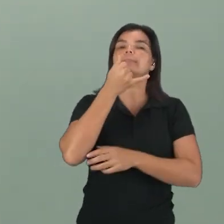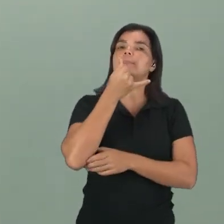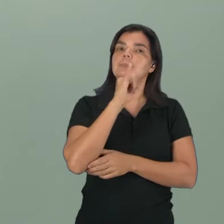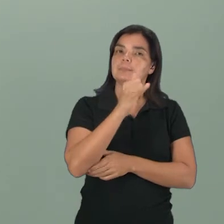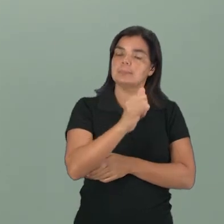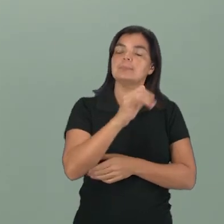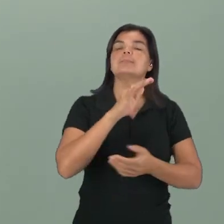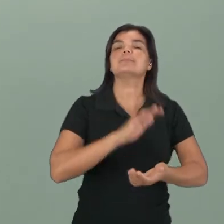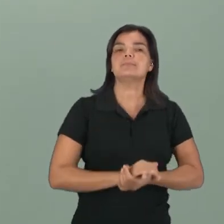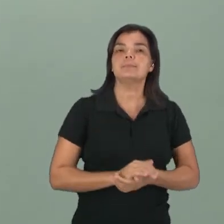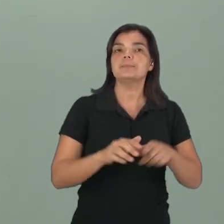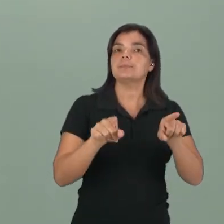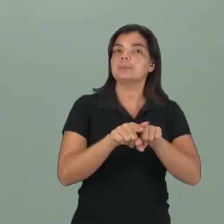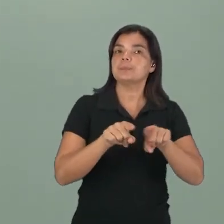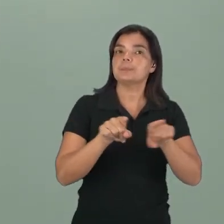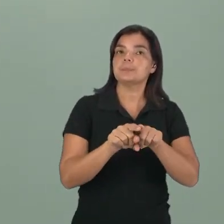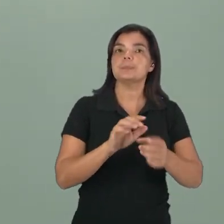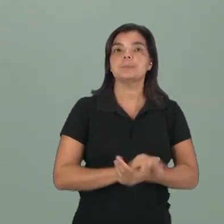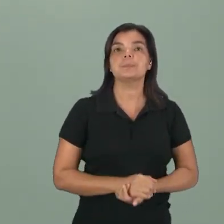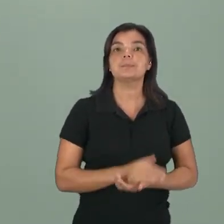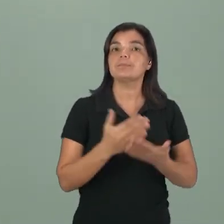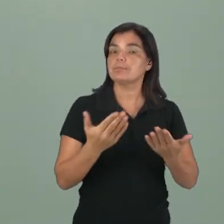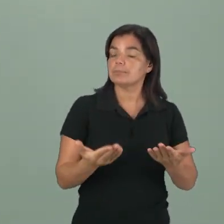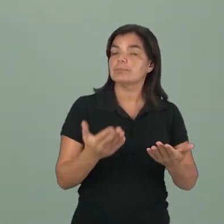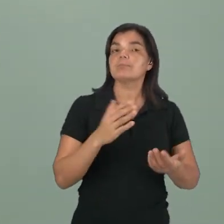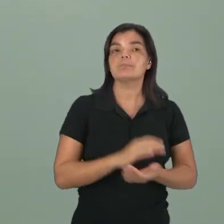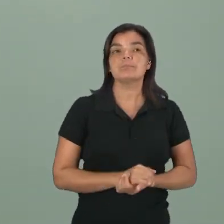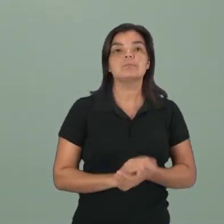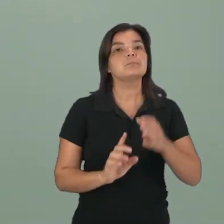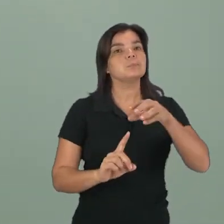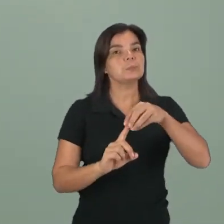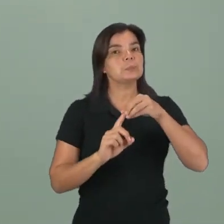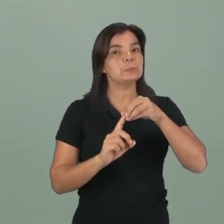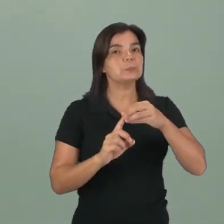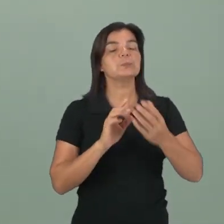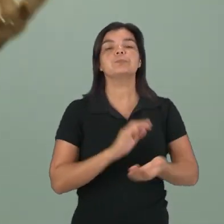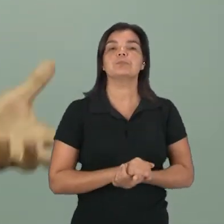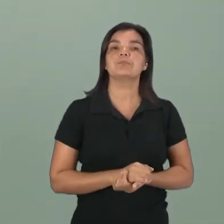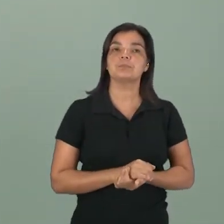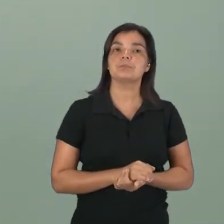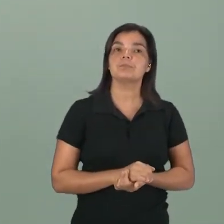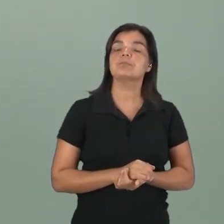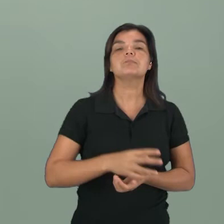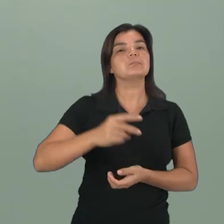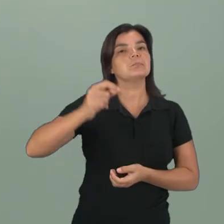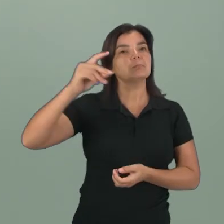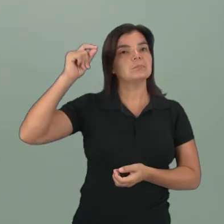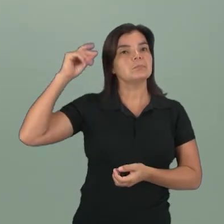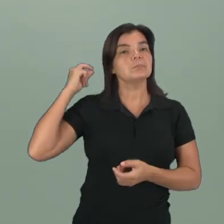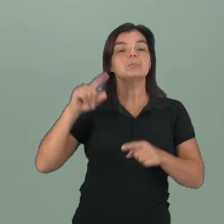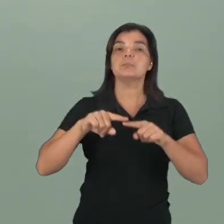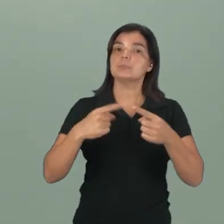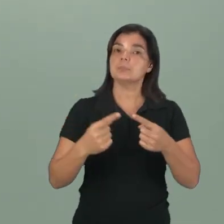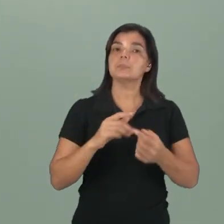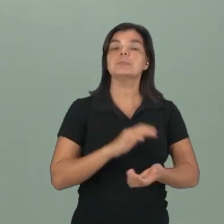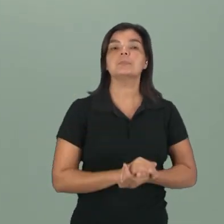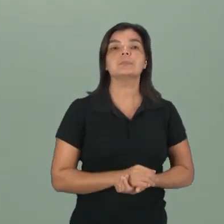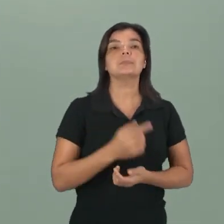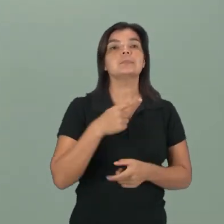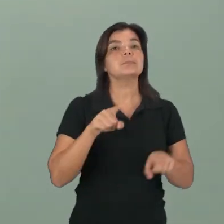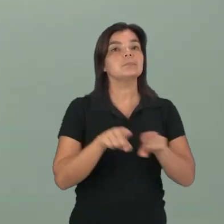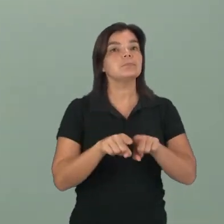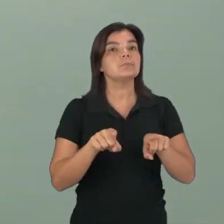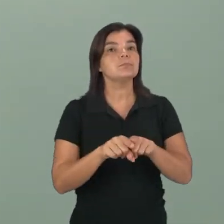energia elétrica também. Então ele tem essas finalidades, ele é um artefato antigo. Mas por outro lado a gente